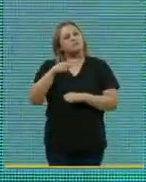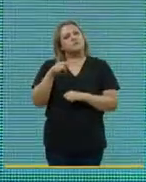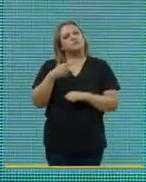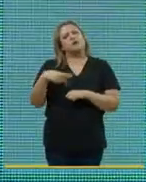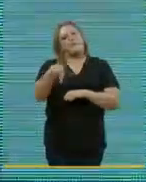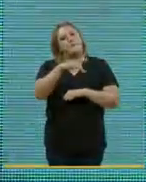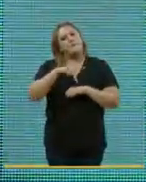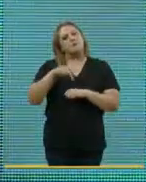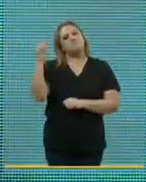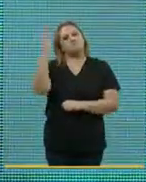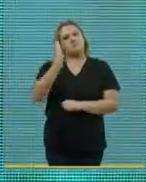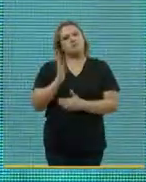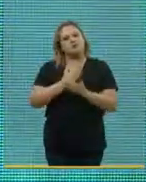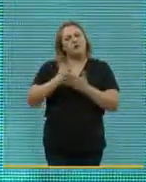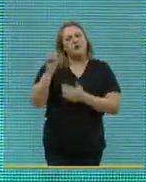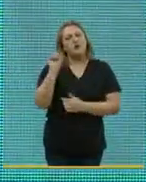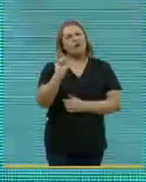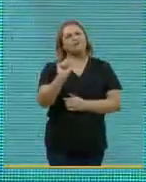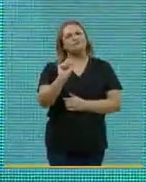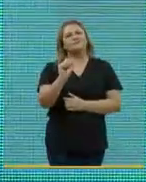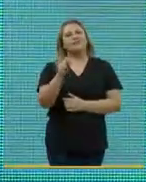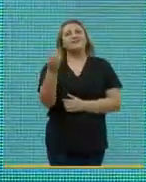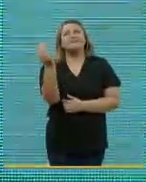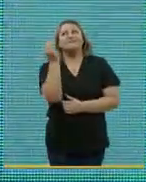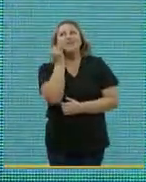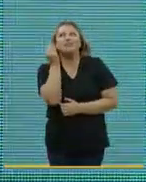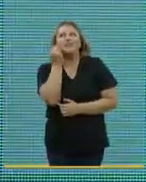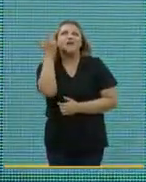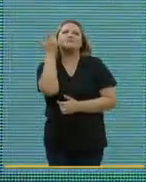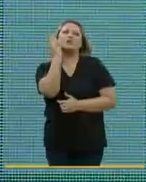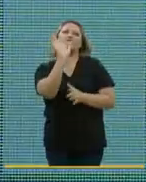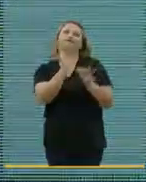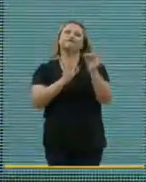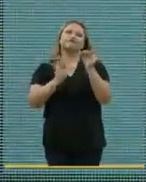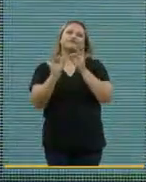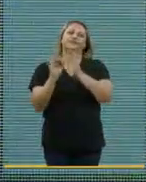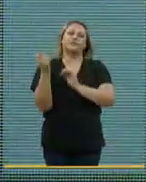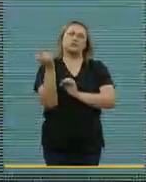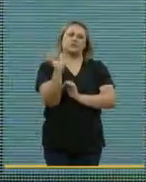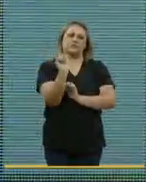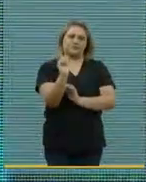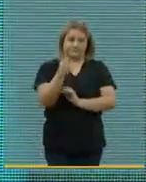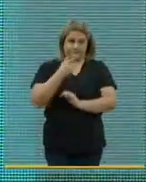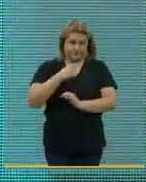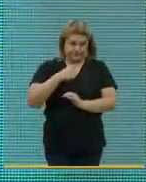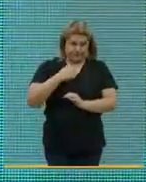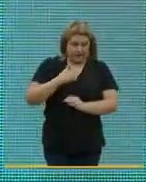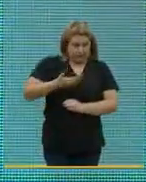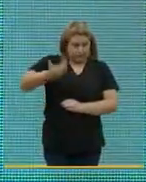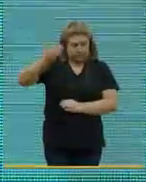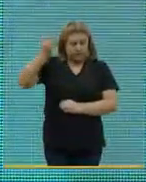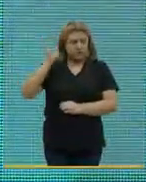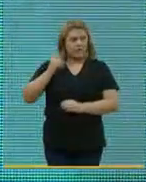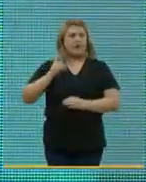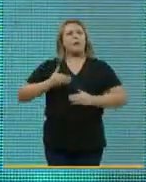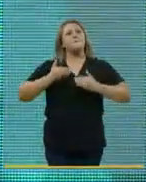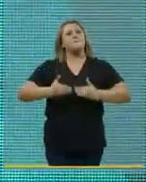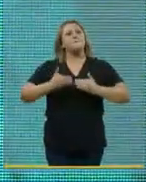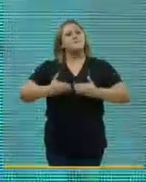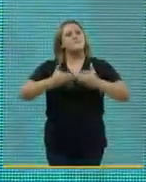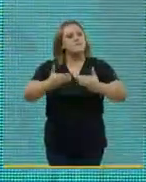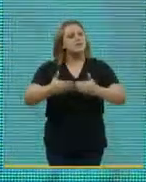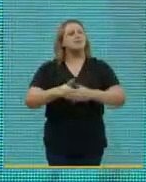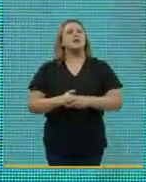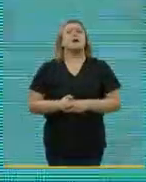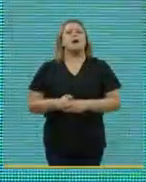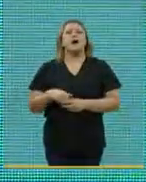recuperação quando eu estive no ministério da fazenda apenas no ano de 2017 nós